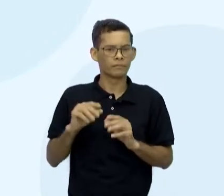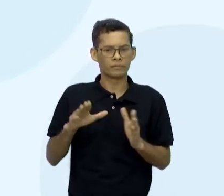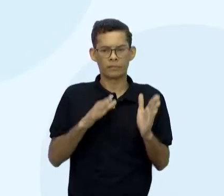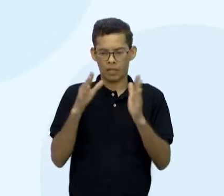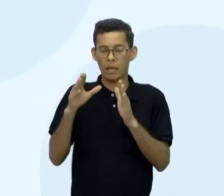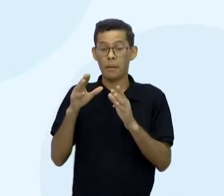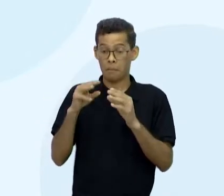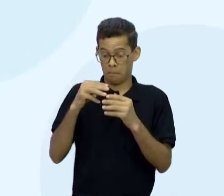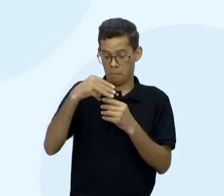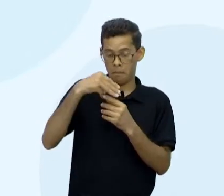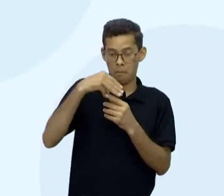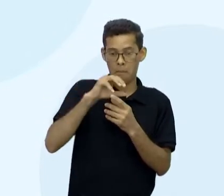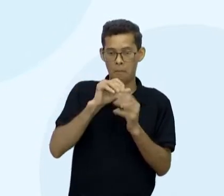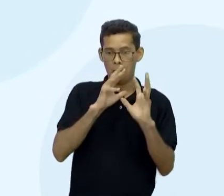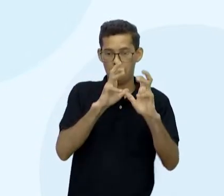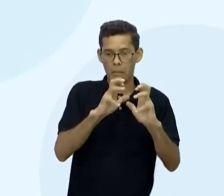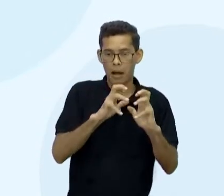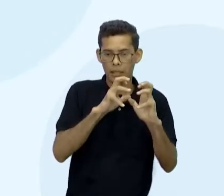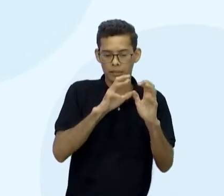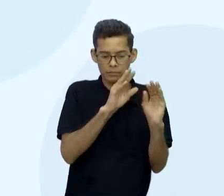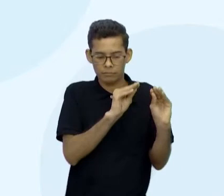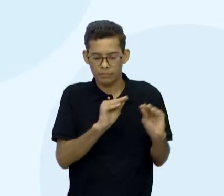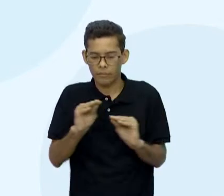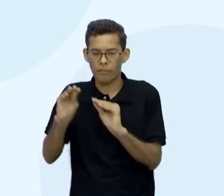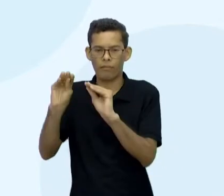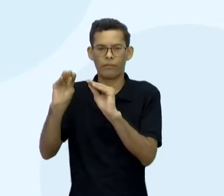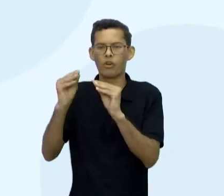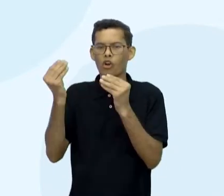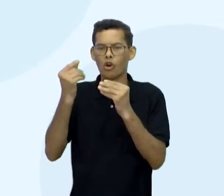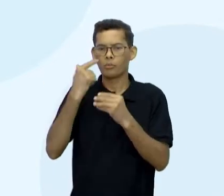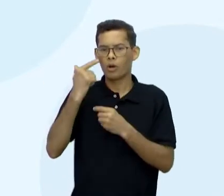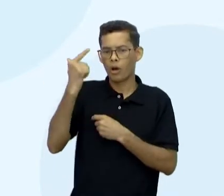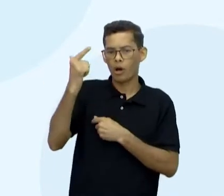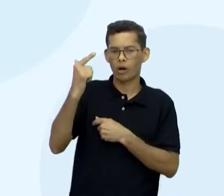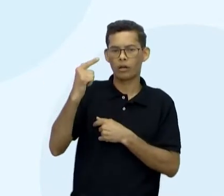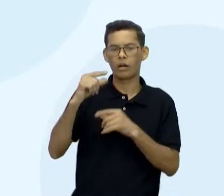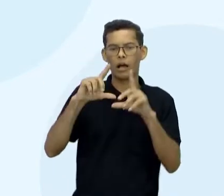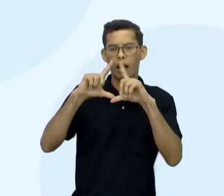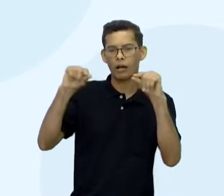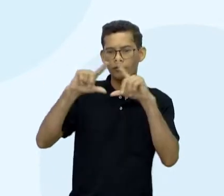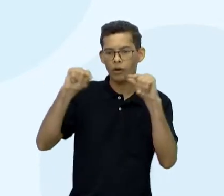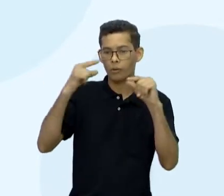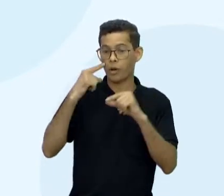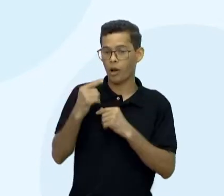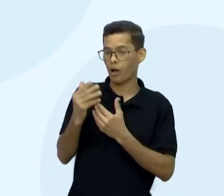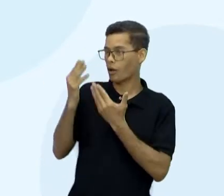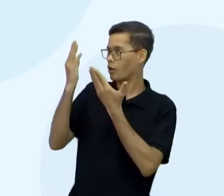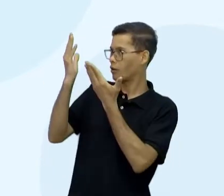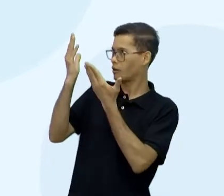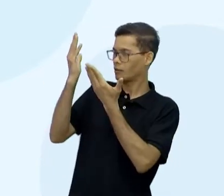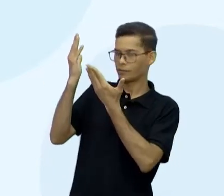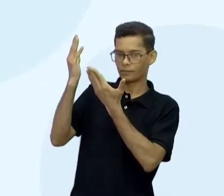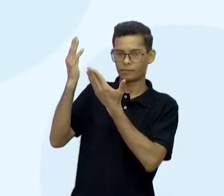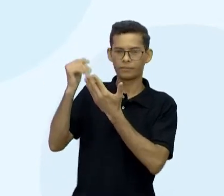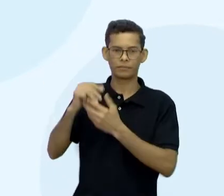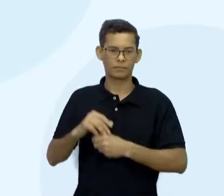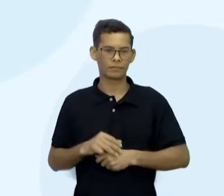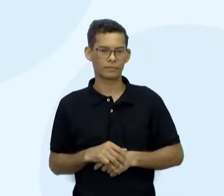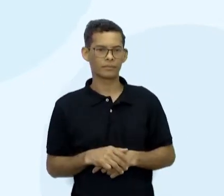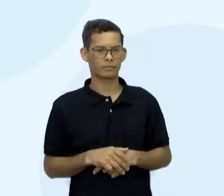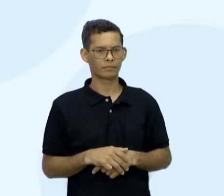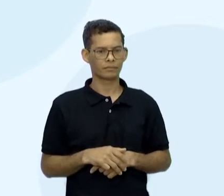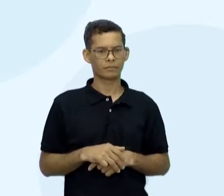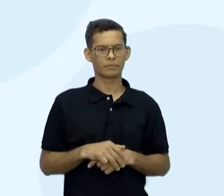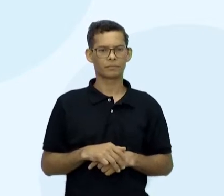a massa para cá, né? Aqui embaixo tem 1, né? Então, você fala aqui, ó. Massa para cá vezes 1 vai dar a massa da Terra. Massa interna. Vai ficar a